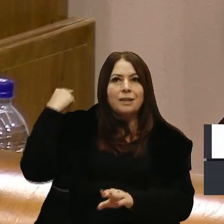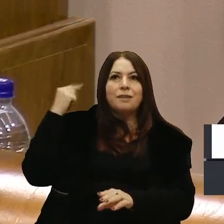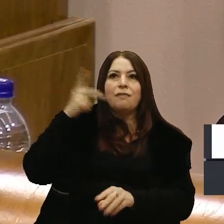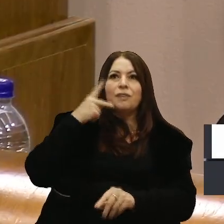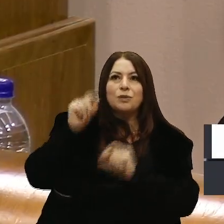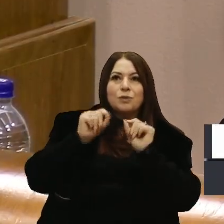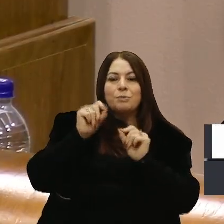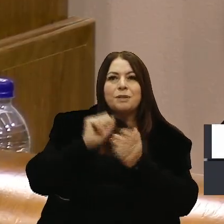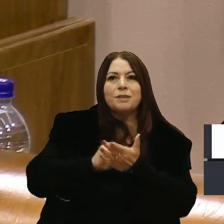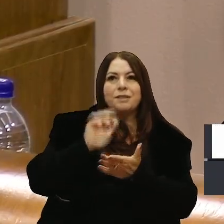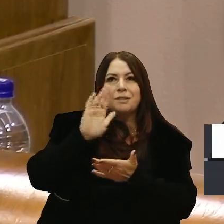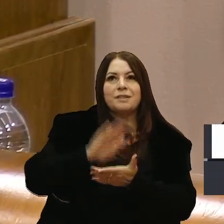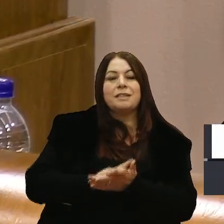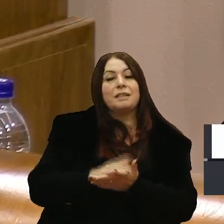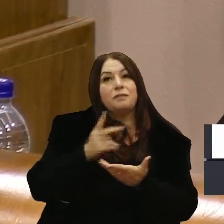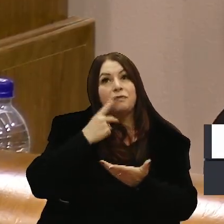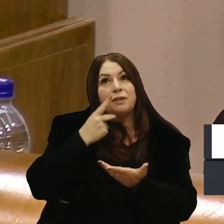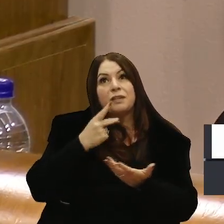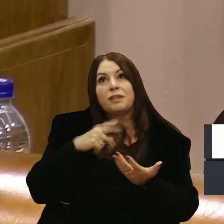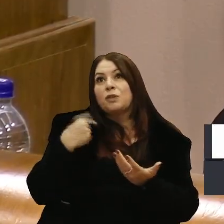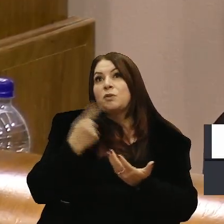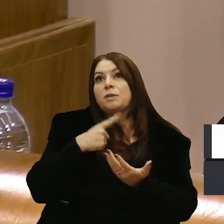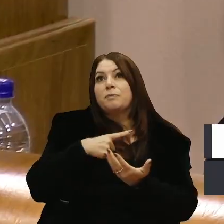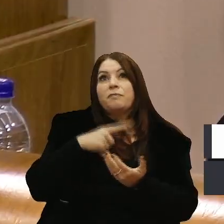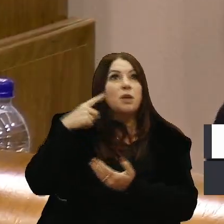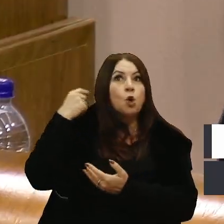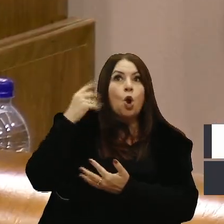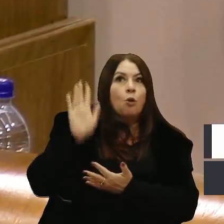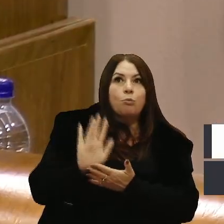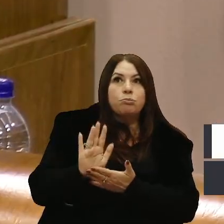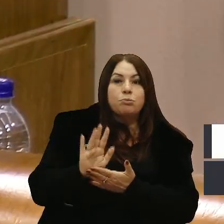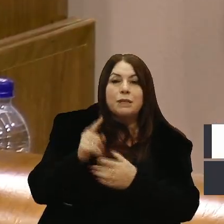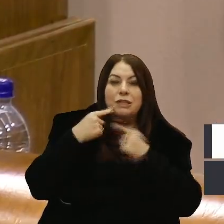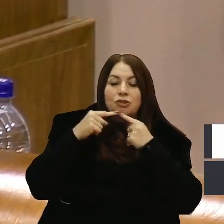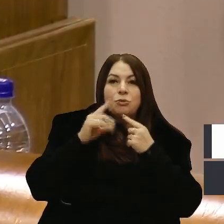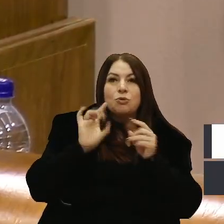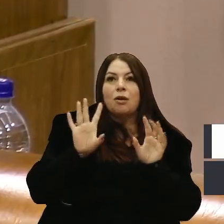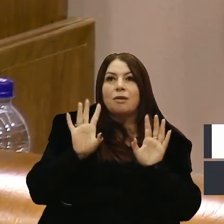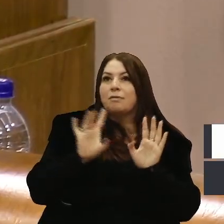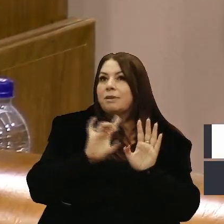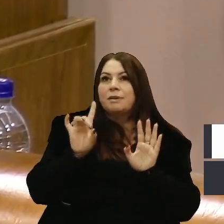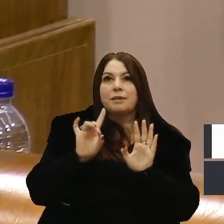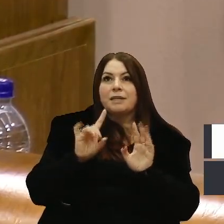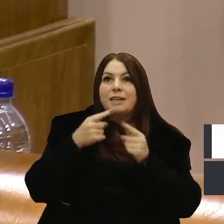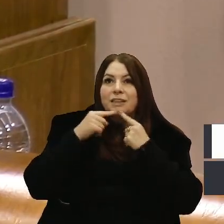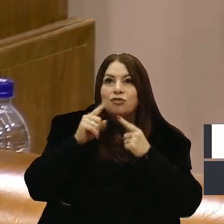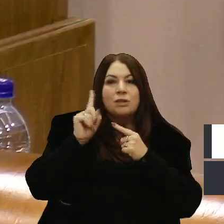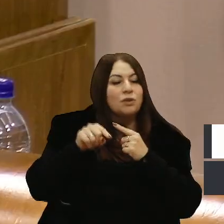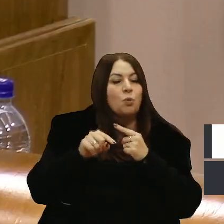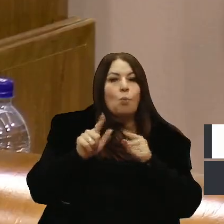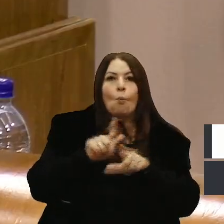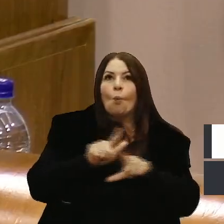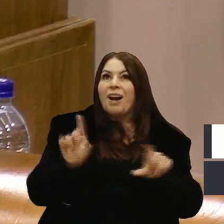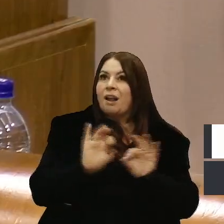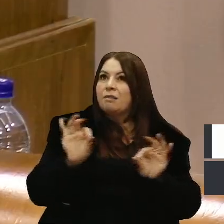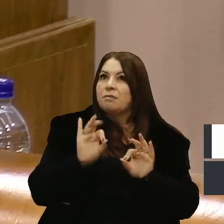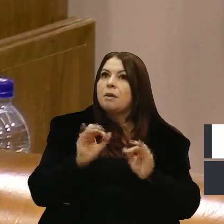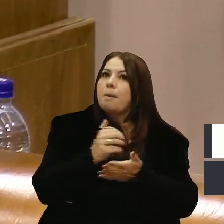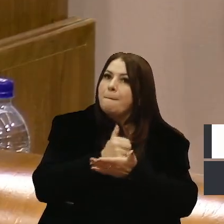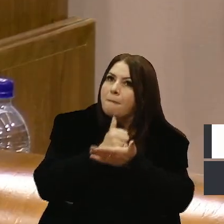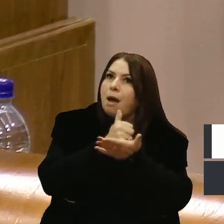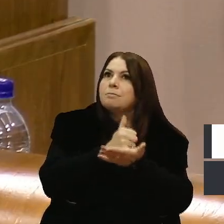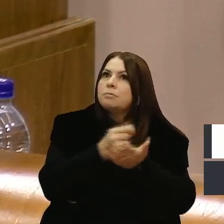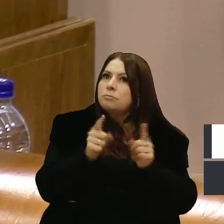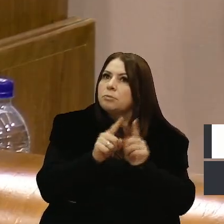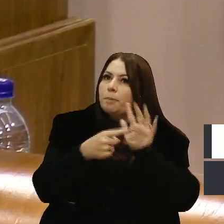sobre isso e disseram que a gente estava ficando louco, né? Criticando por criticar. Não, a nossa crítica não é vazia. Ela vem embasada,